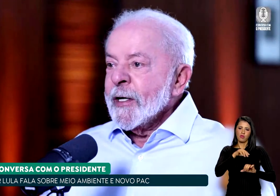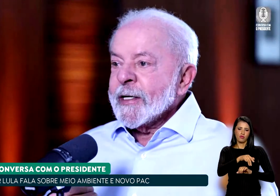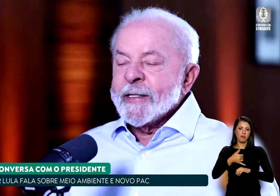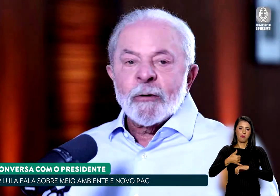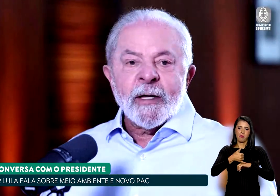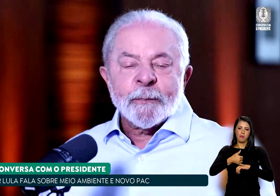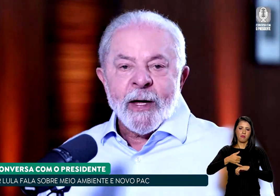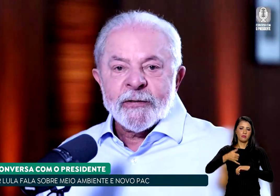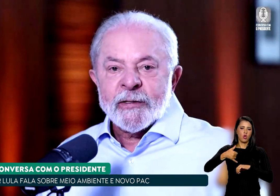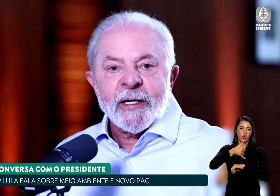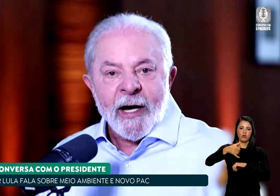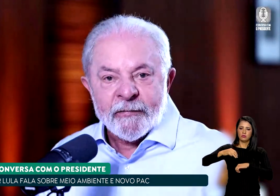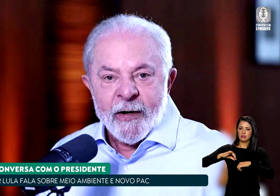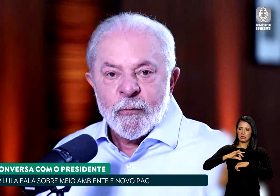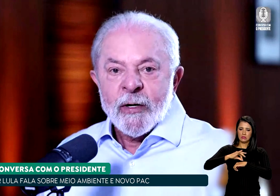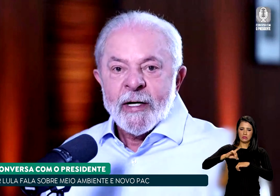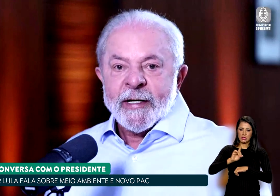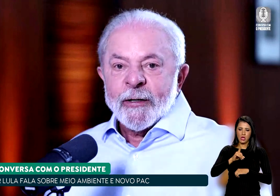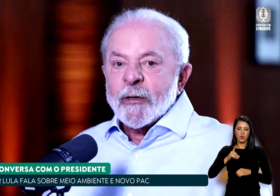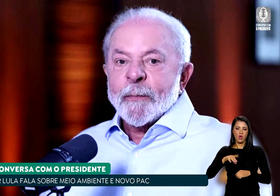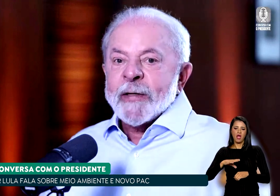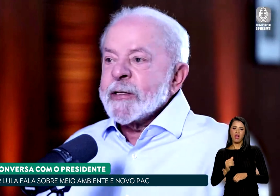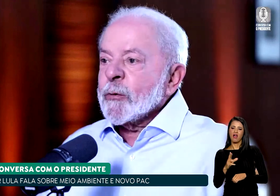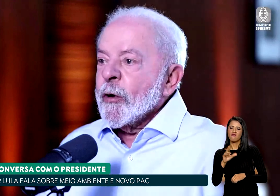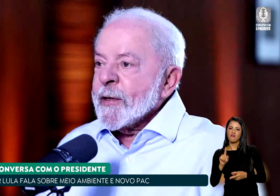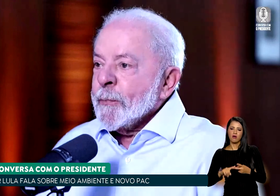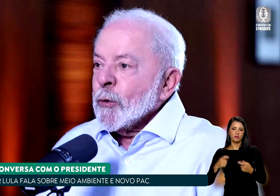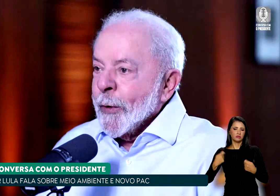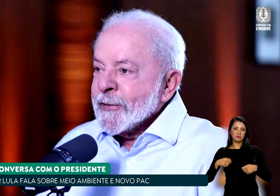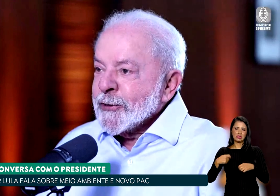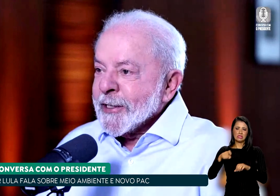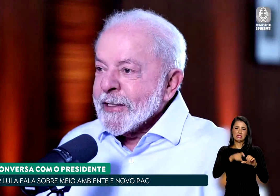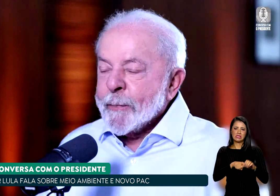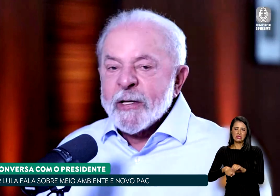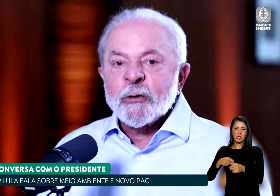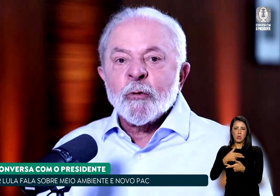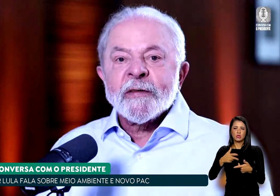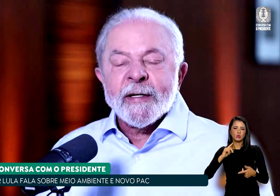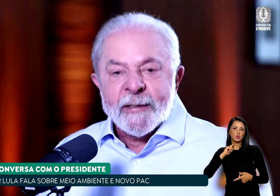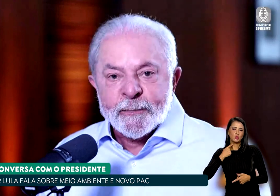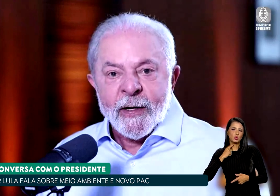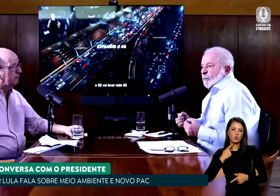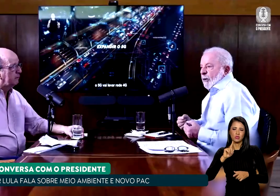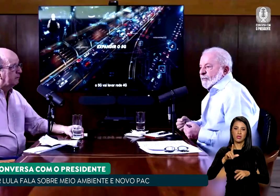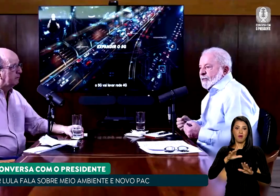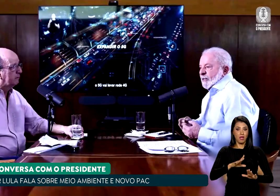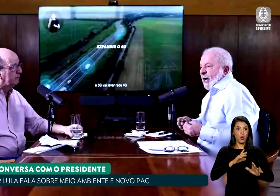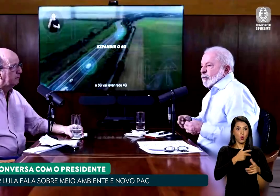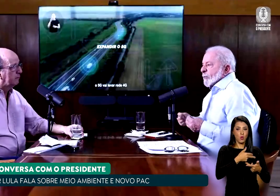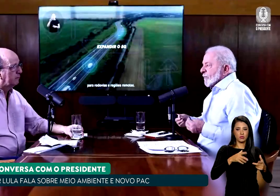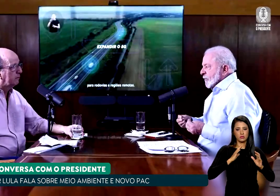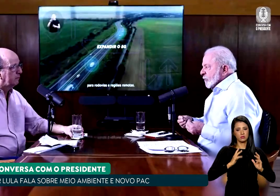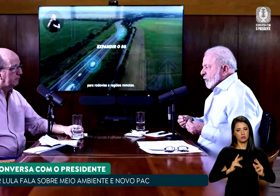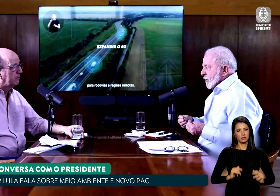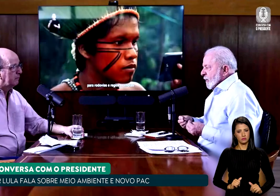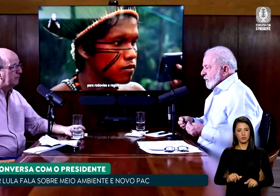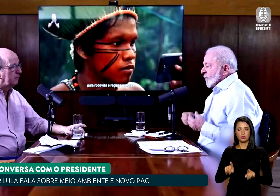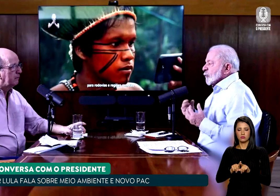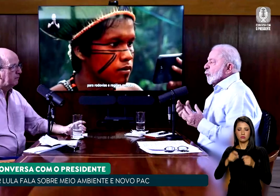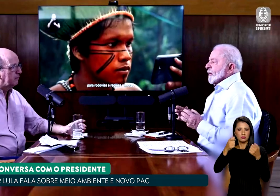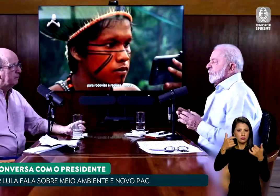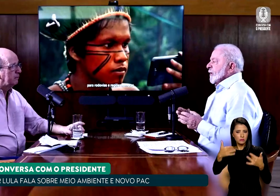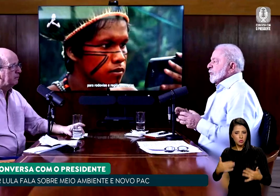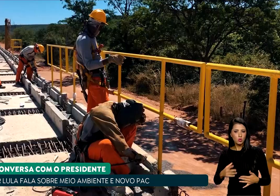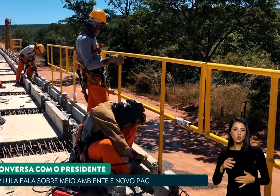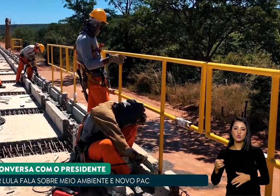petróleo, que não depende de carvão, que não depende de coisa poluente, que depende de coisa limpa. O presidente falou ainda sobre o